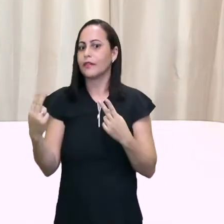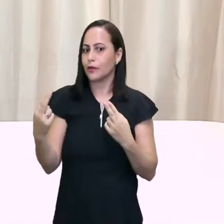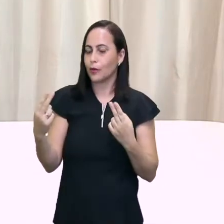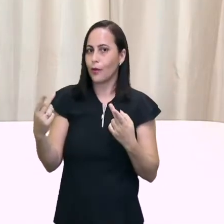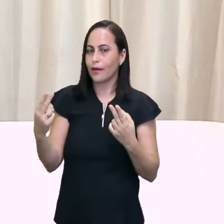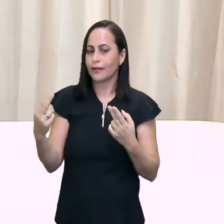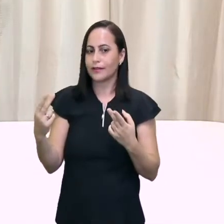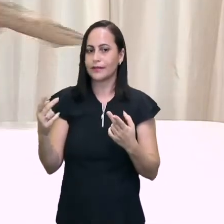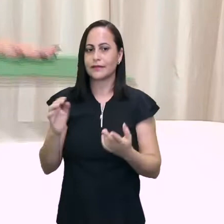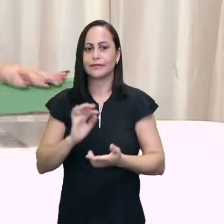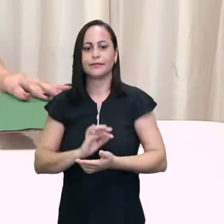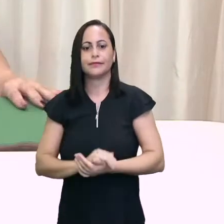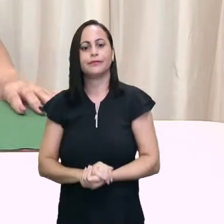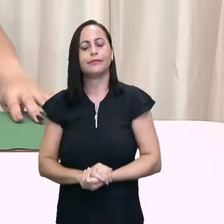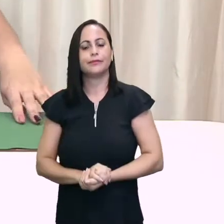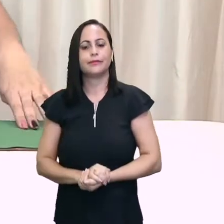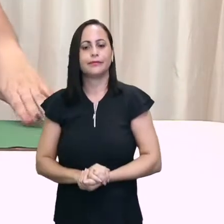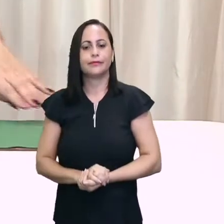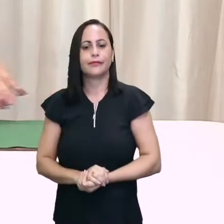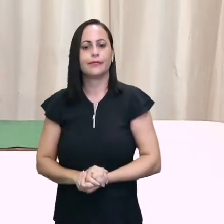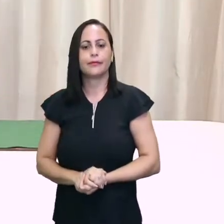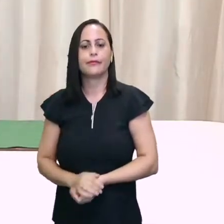iguais.